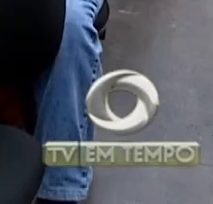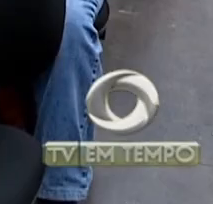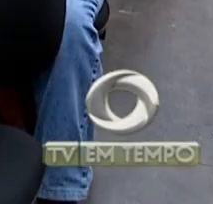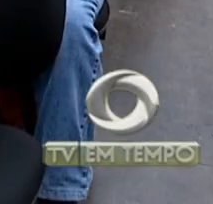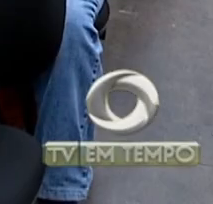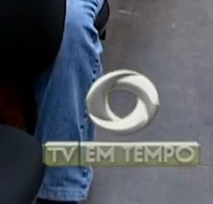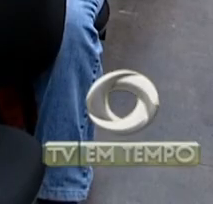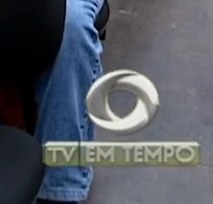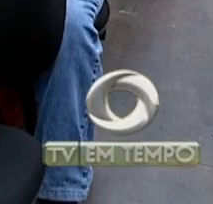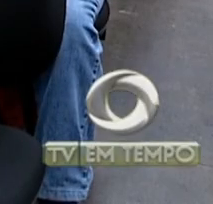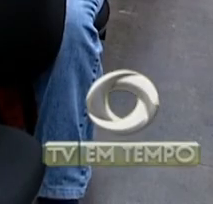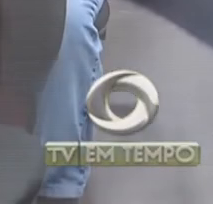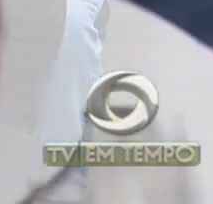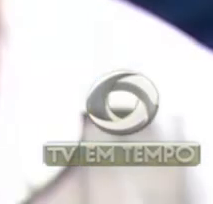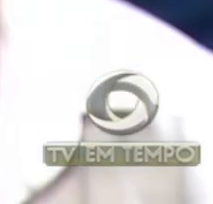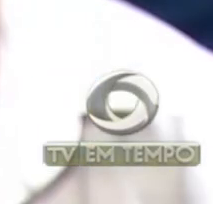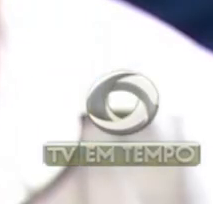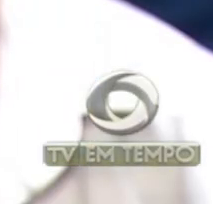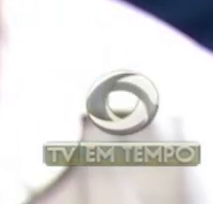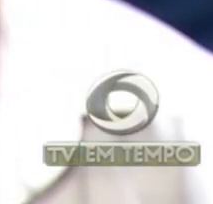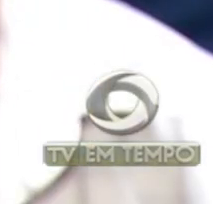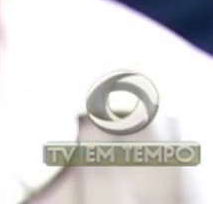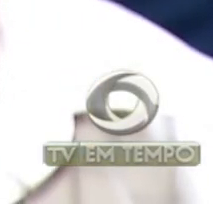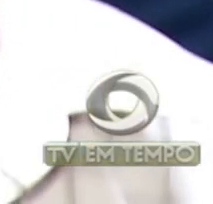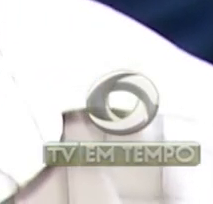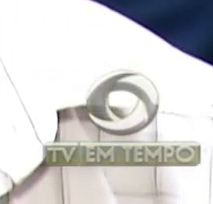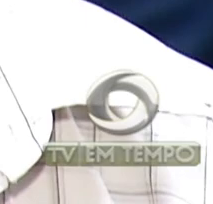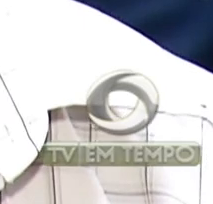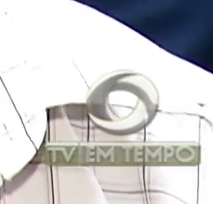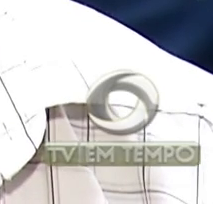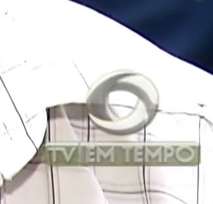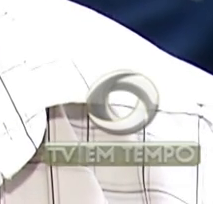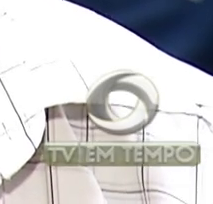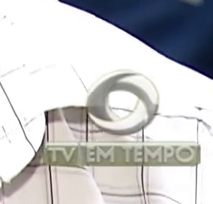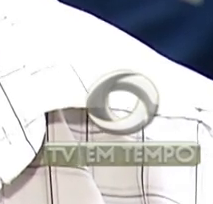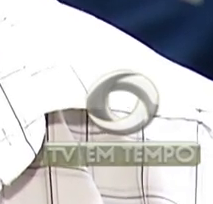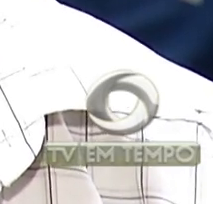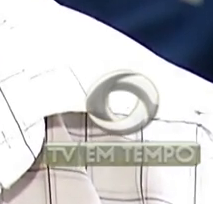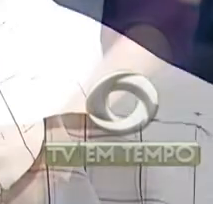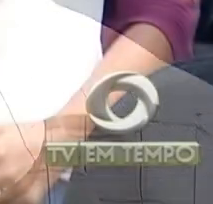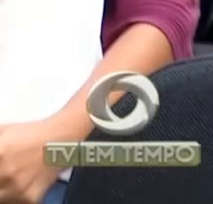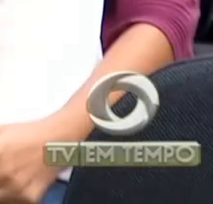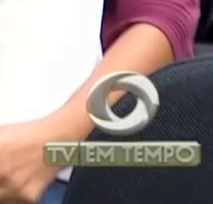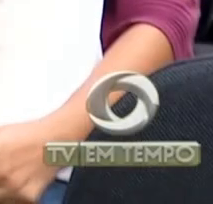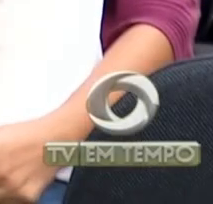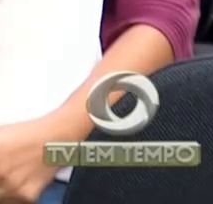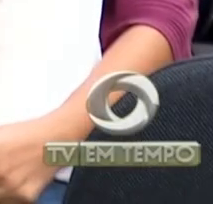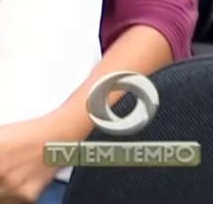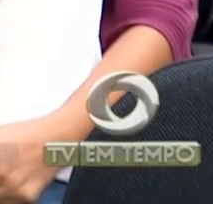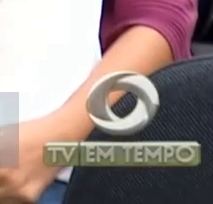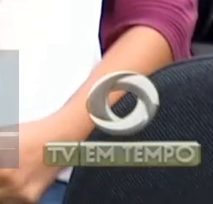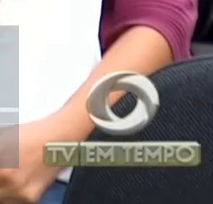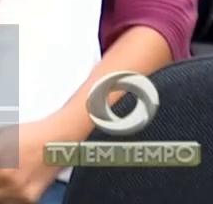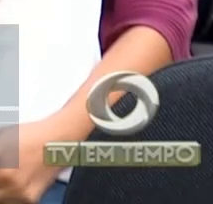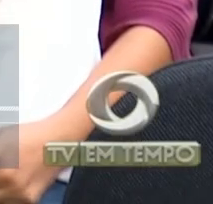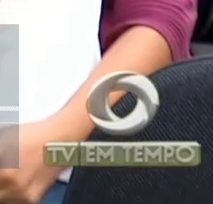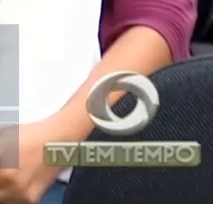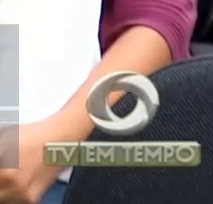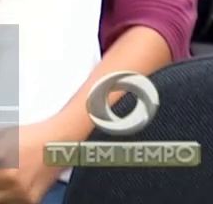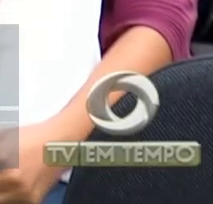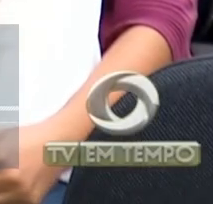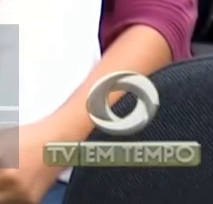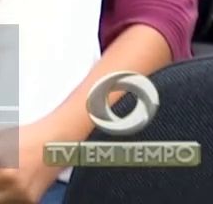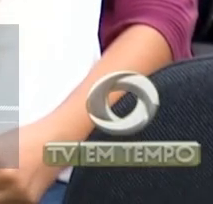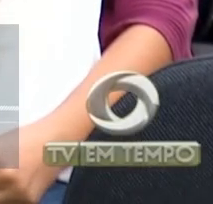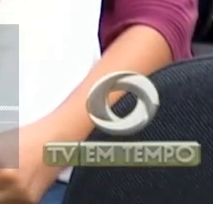Para quem tem mais de 50 anos, é ainda mais difícil. Eu faço coisa de cozinha, tenho coisa de ir